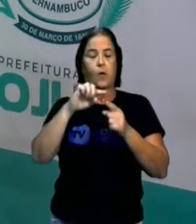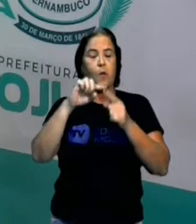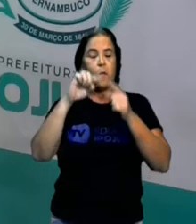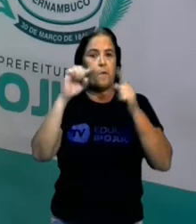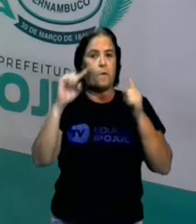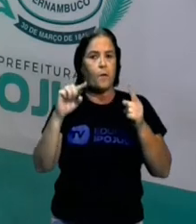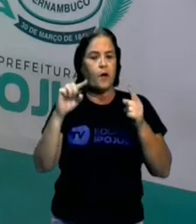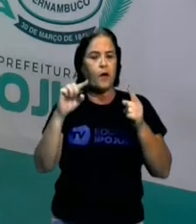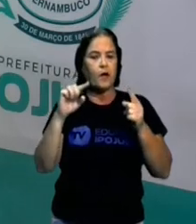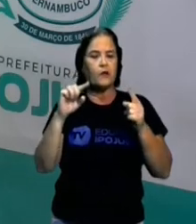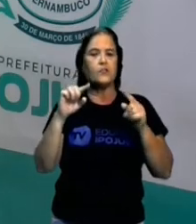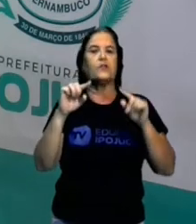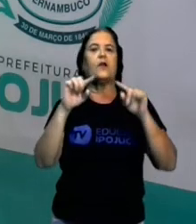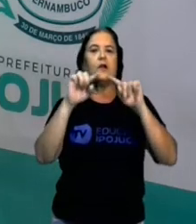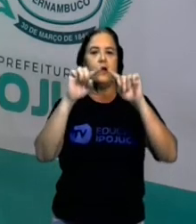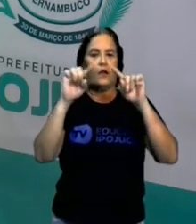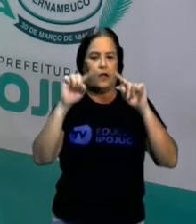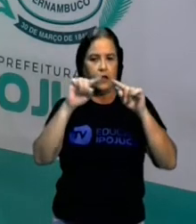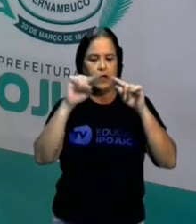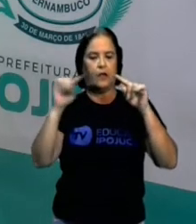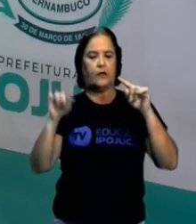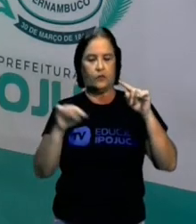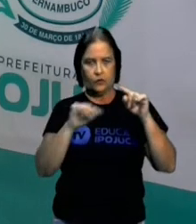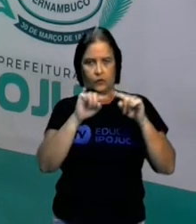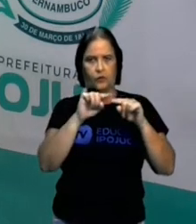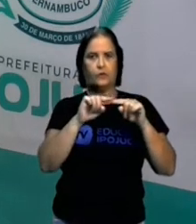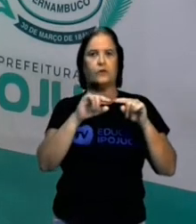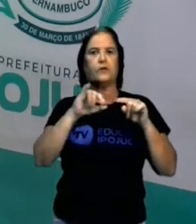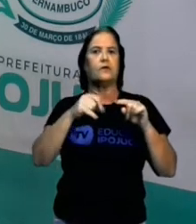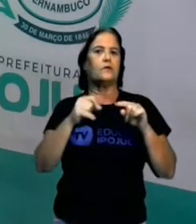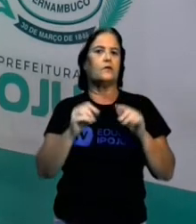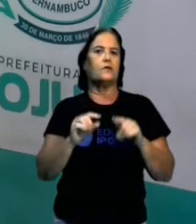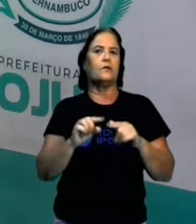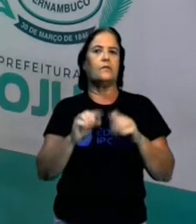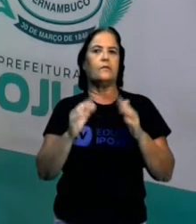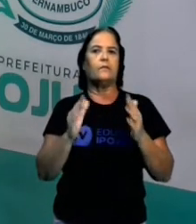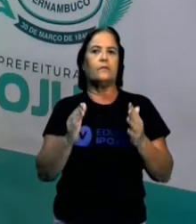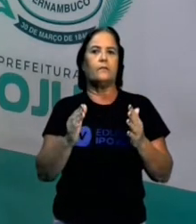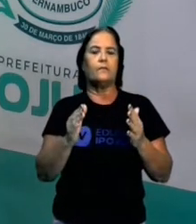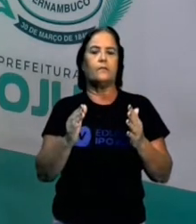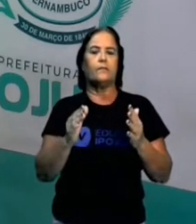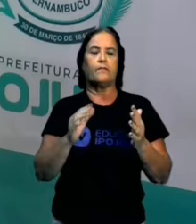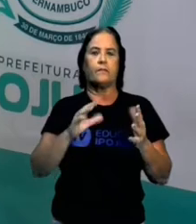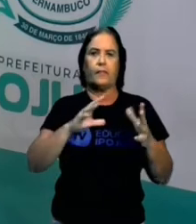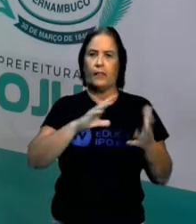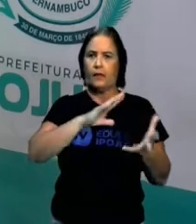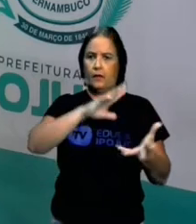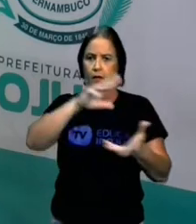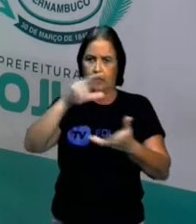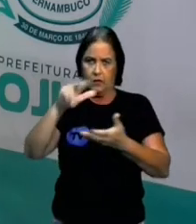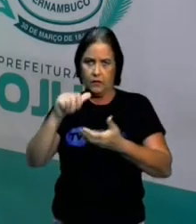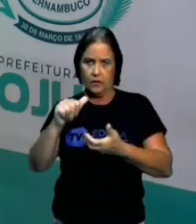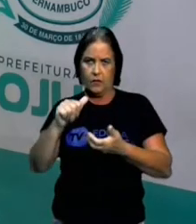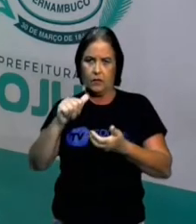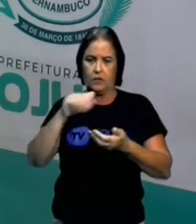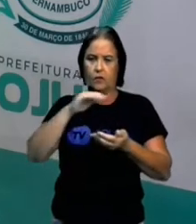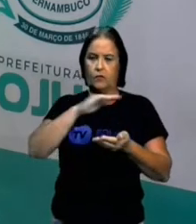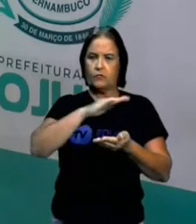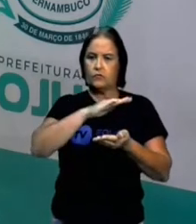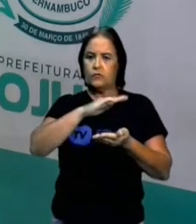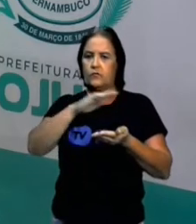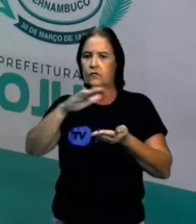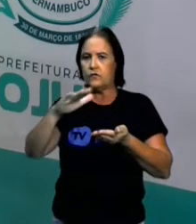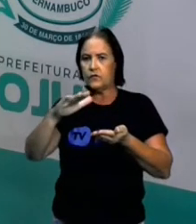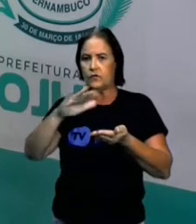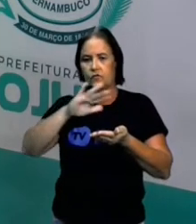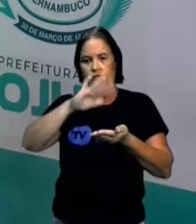seu formato arredondado. Claro que a Terra ela tem a sua superfície